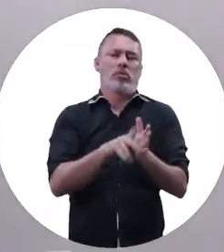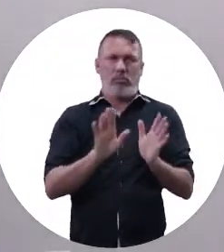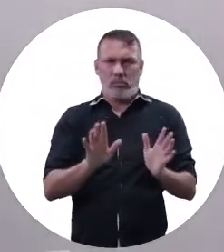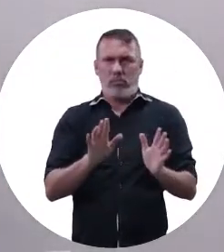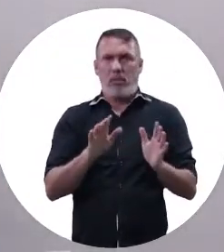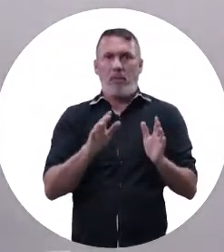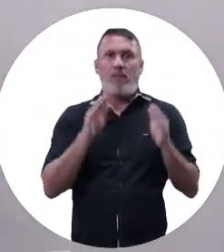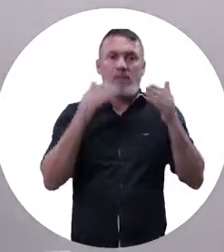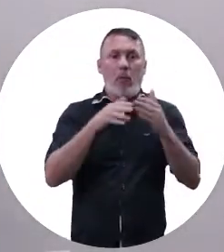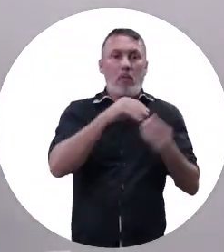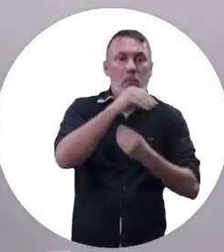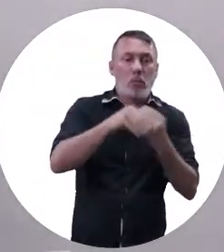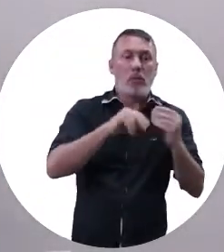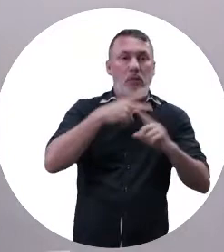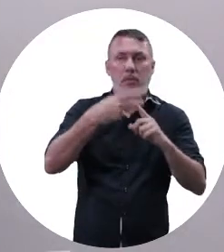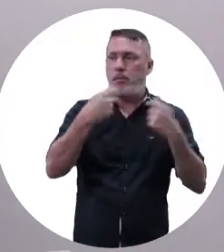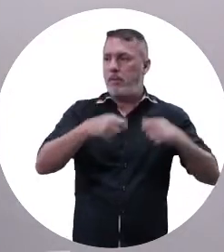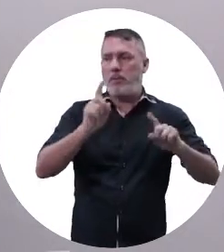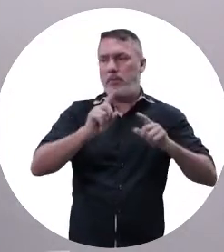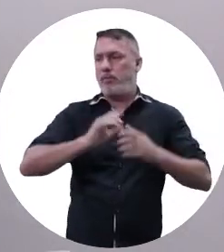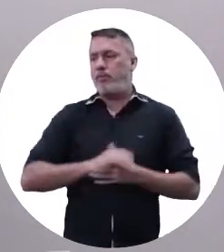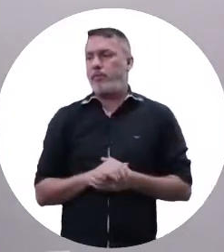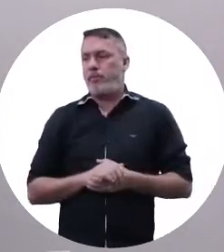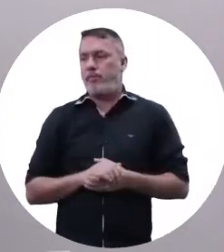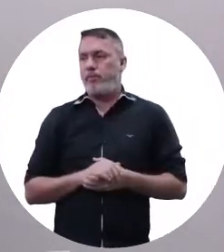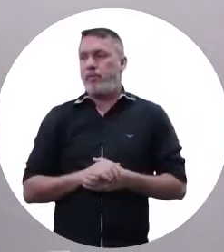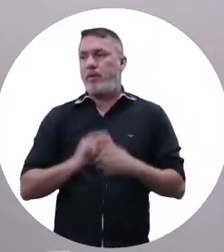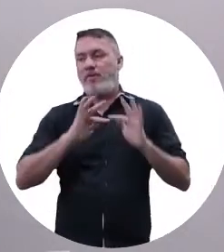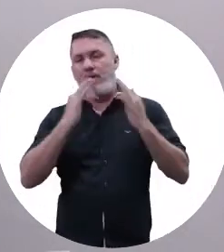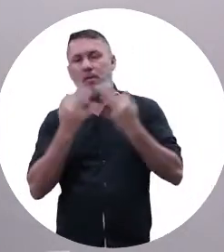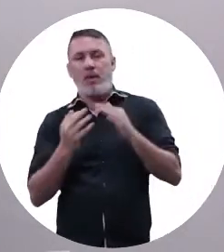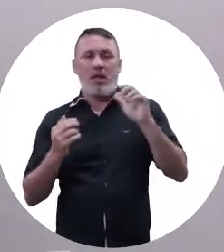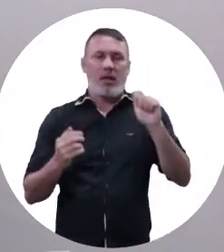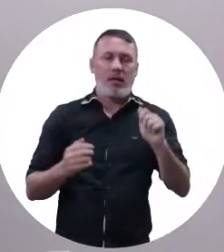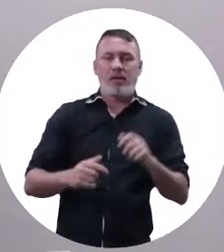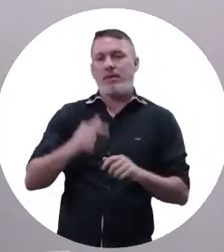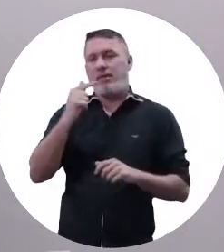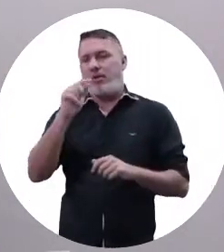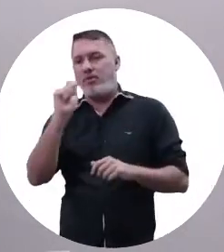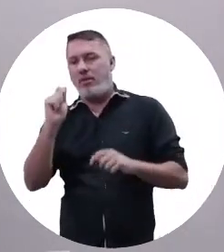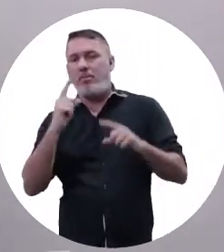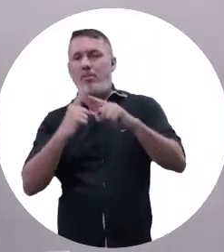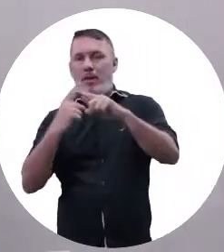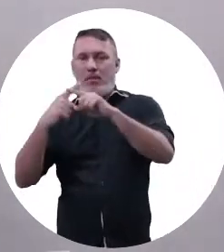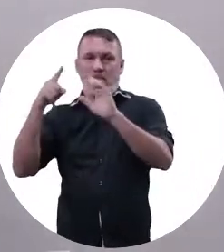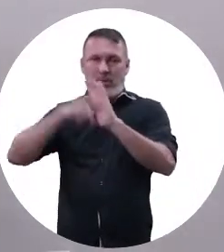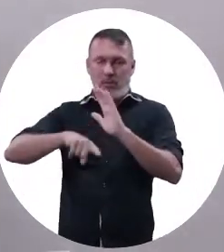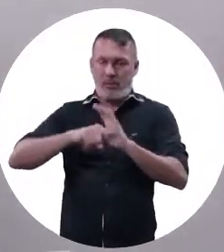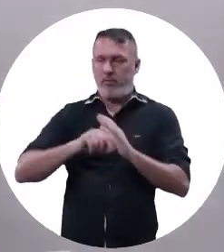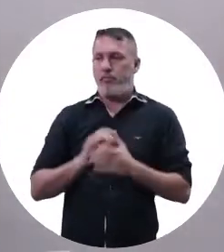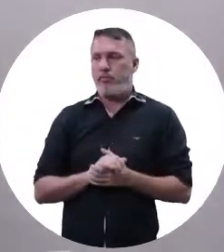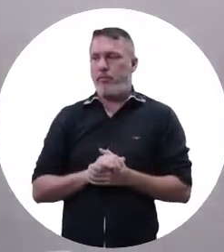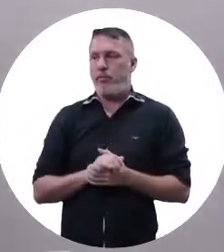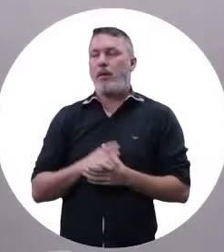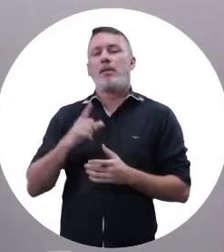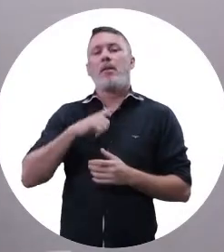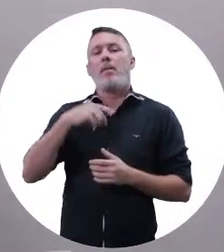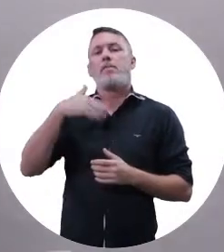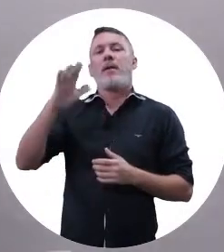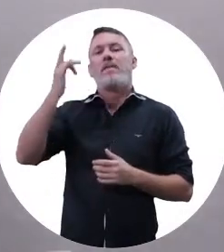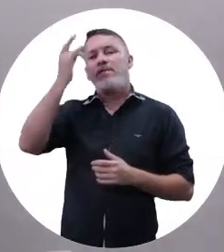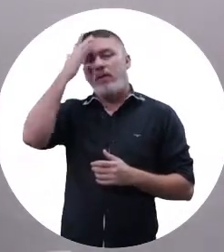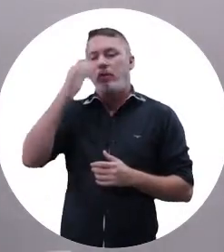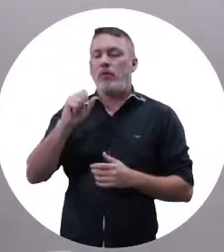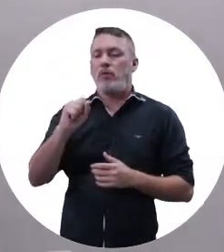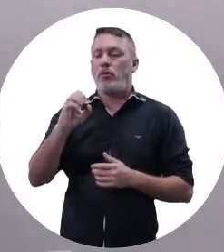definidas. Então, família 1A, 1 elétron na última camada. Família 7A, 7 elétrons na última camada. O que fica mais